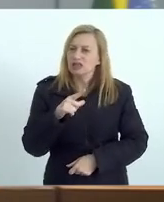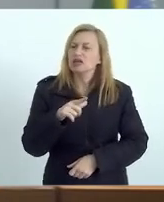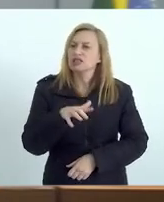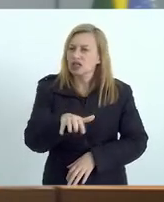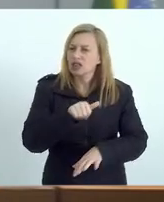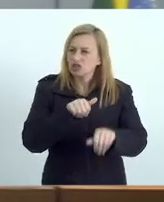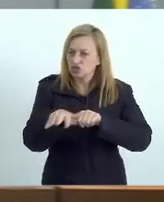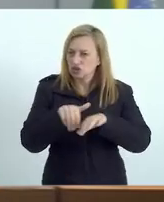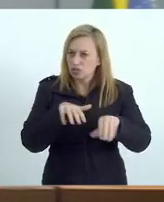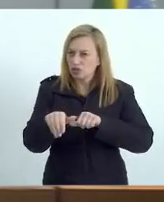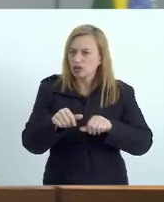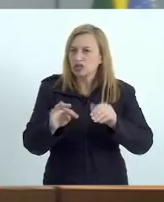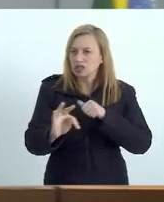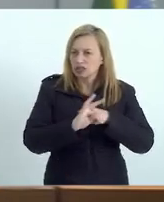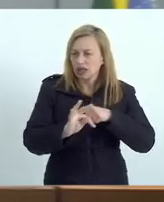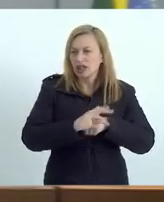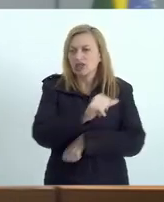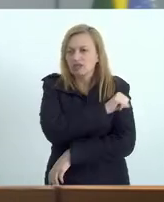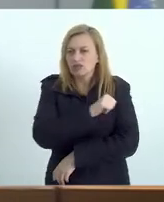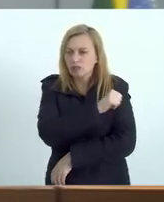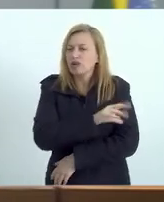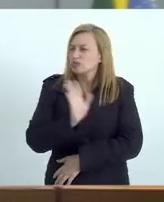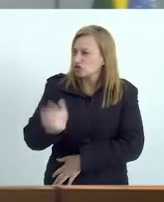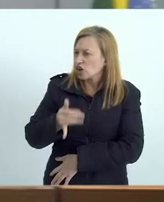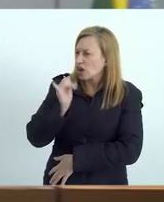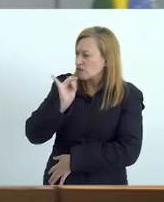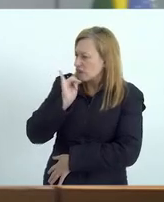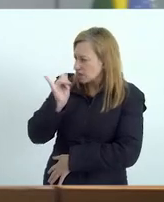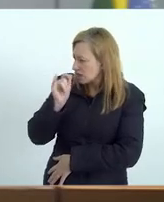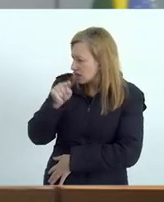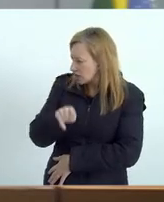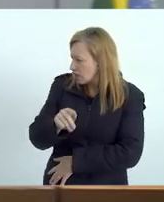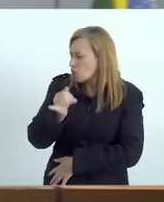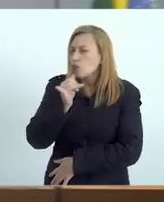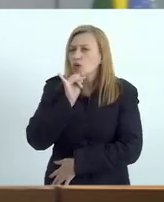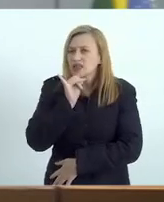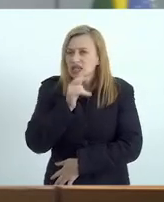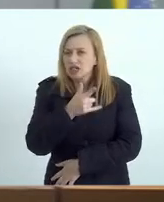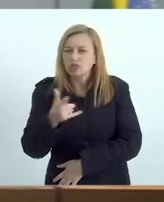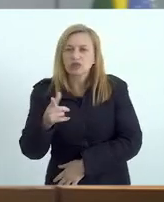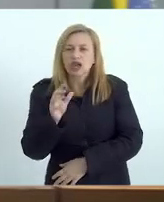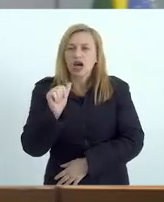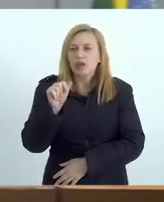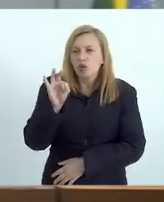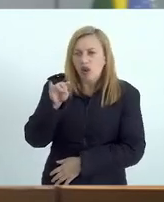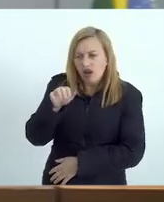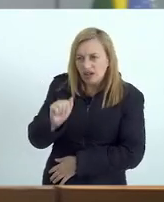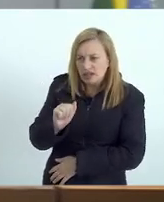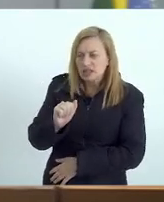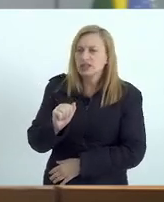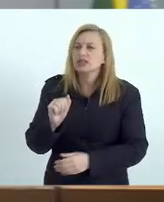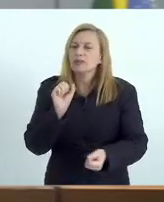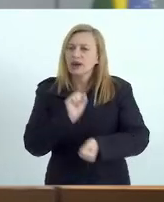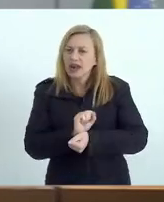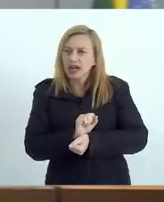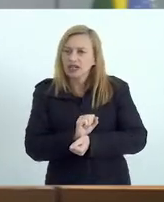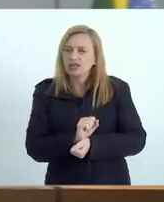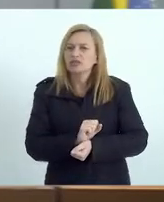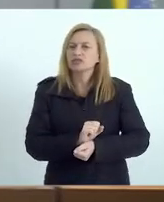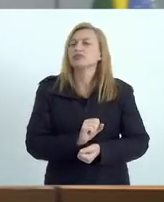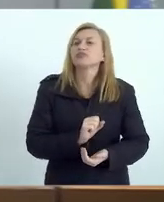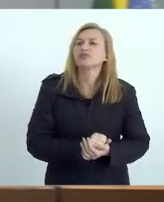de técnico de enfermagem Acabei de relatar aqui o exemplo das nossas ambulâncias que estão paradas por falta de efetivo